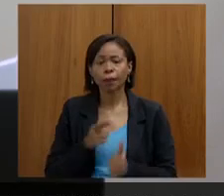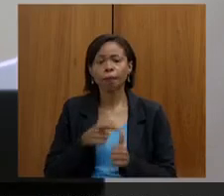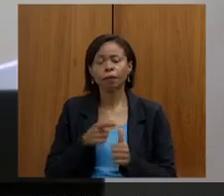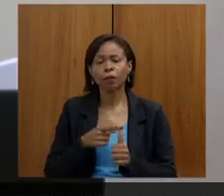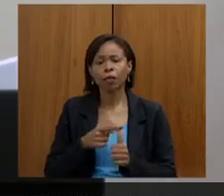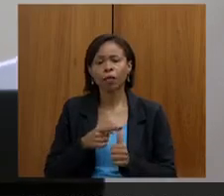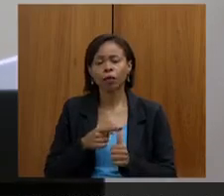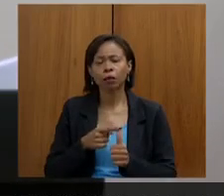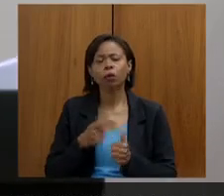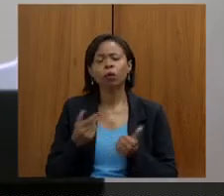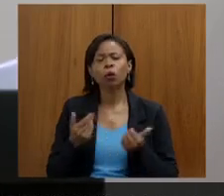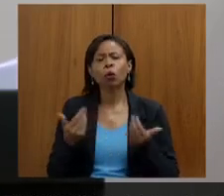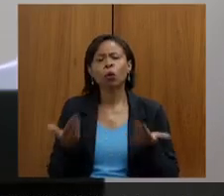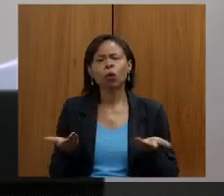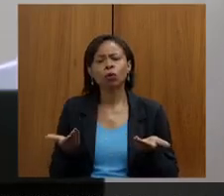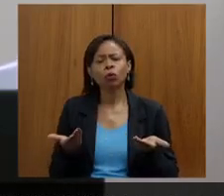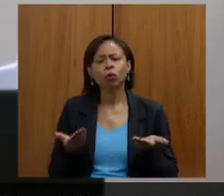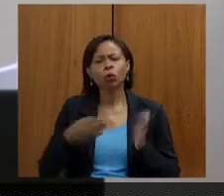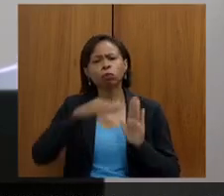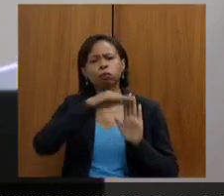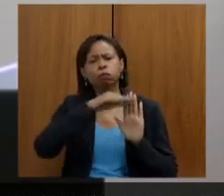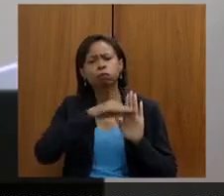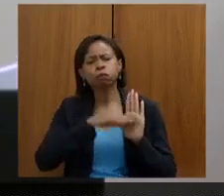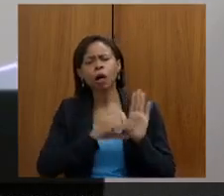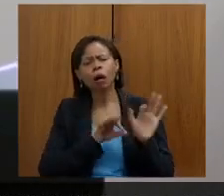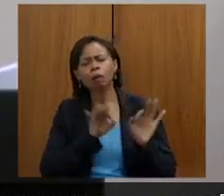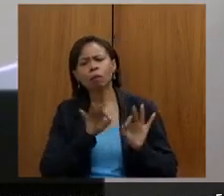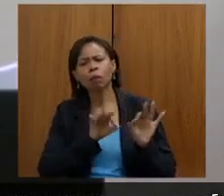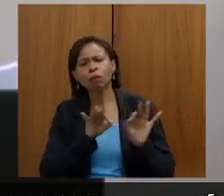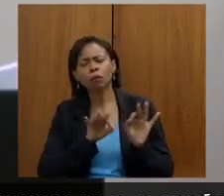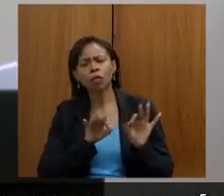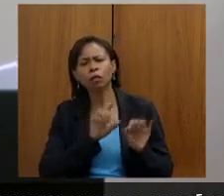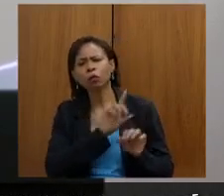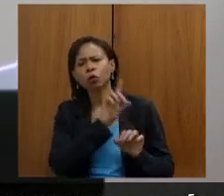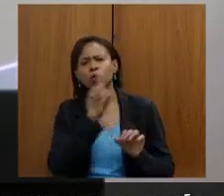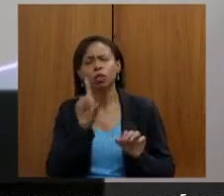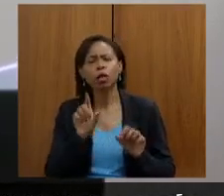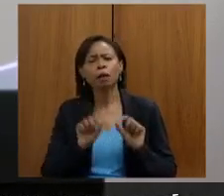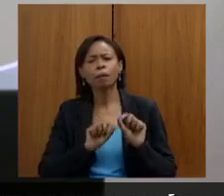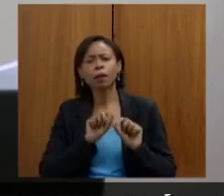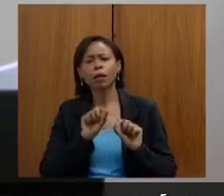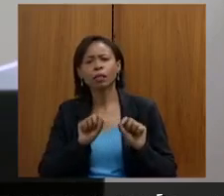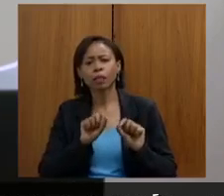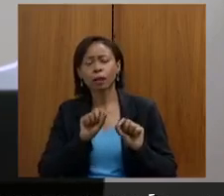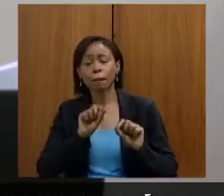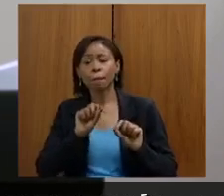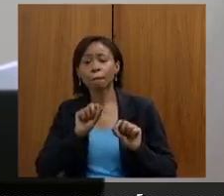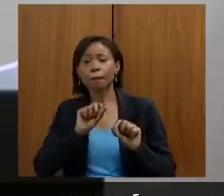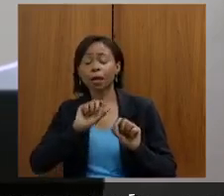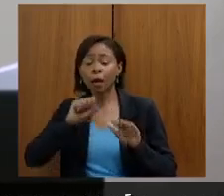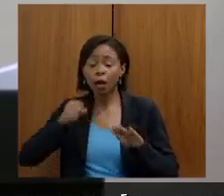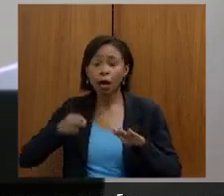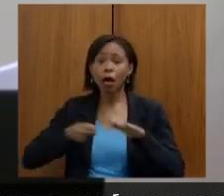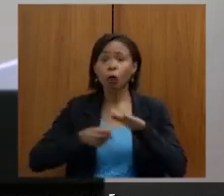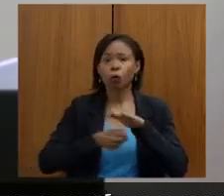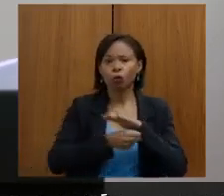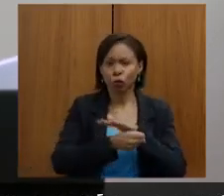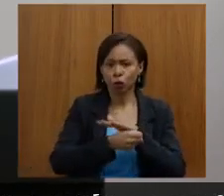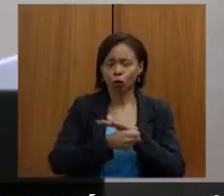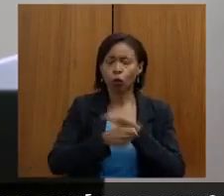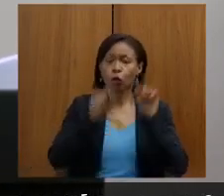pergunta é Qual o planejamento cronograma para recomposição do quadro atual e